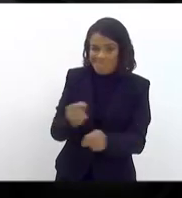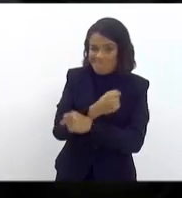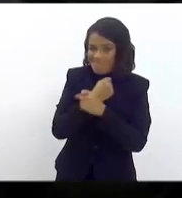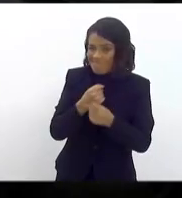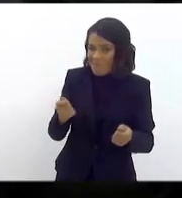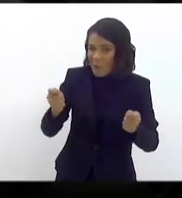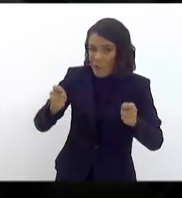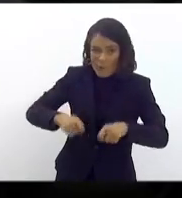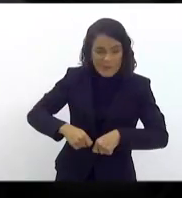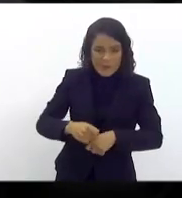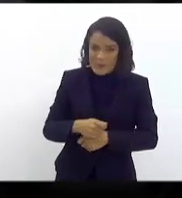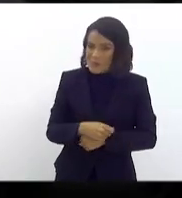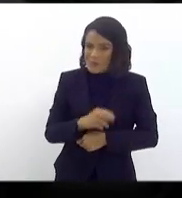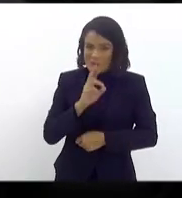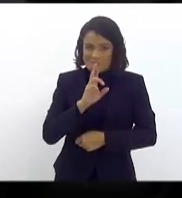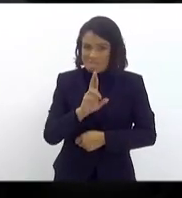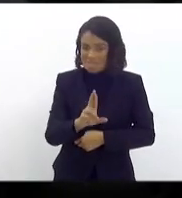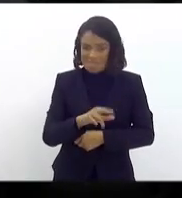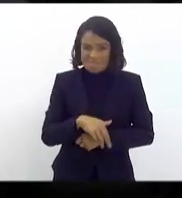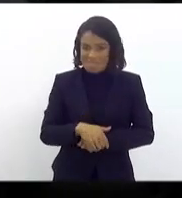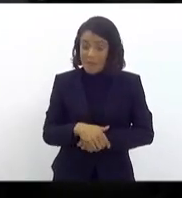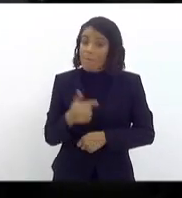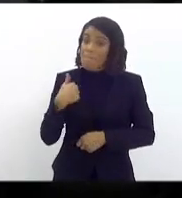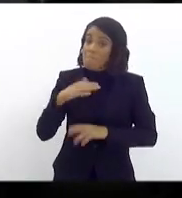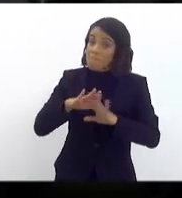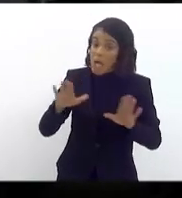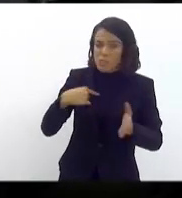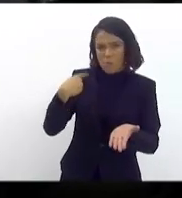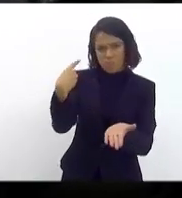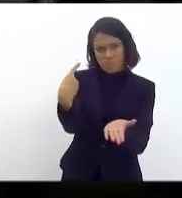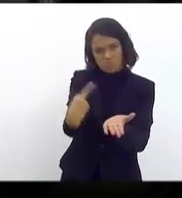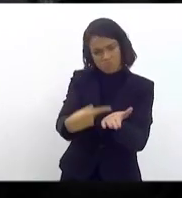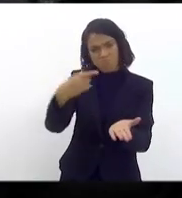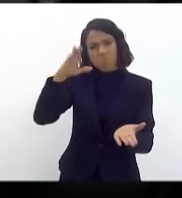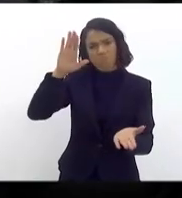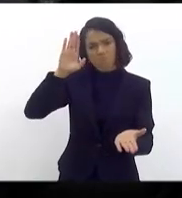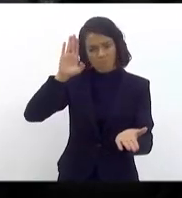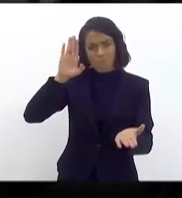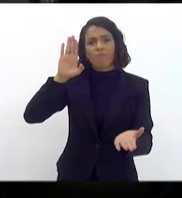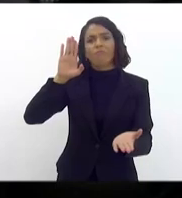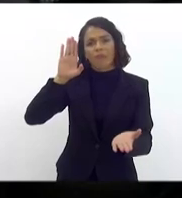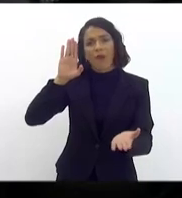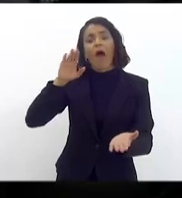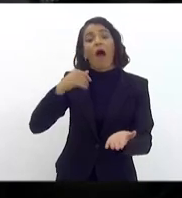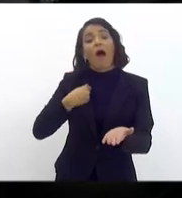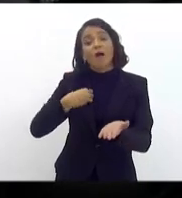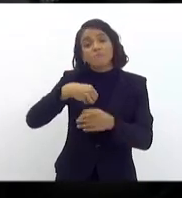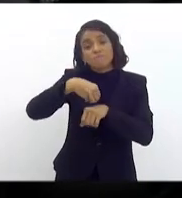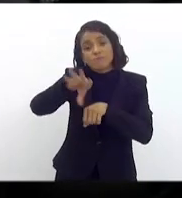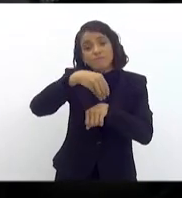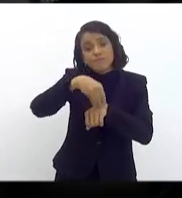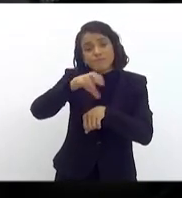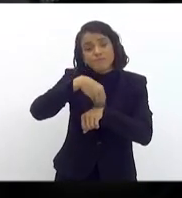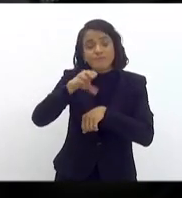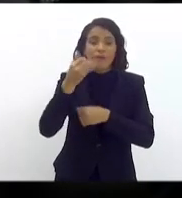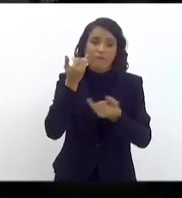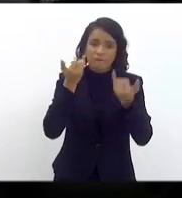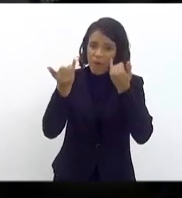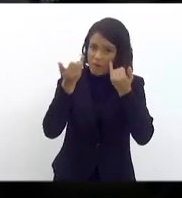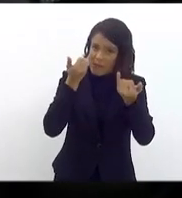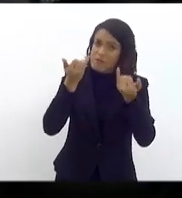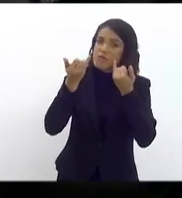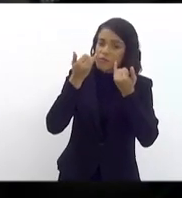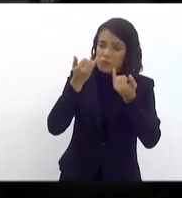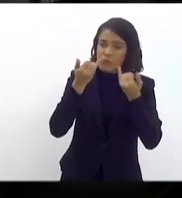aqui imediatamente. No entanto, me comprometo a Vossa Excelência, perante Vossa Excelência, a fornecer todas as informações